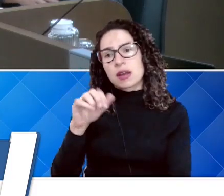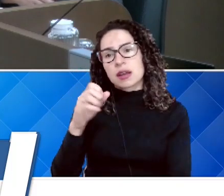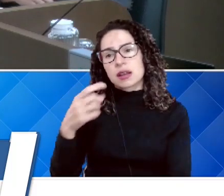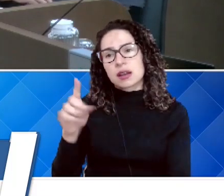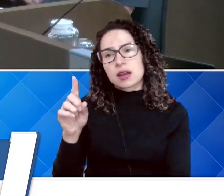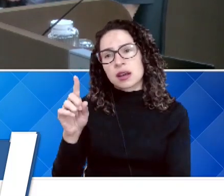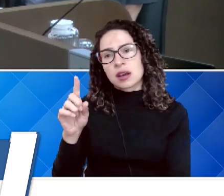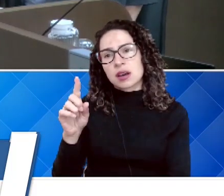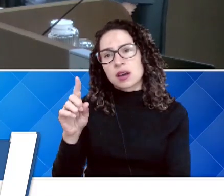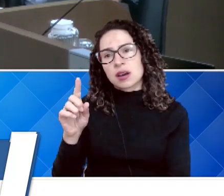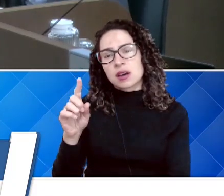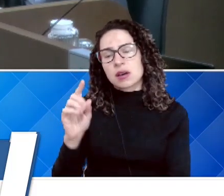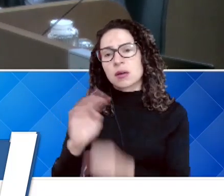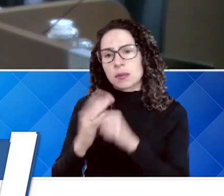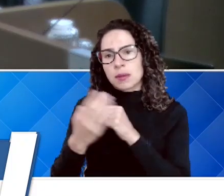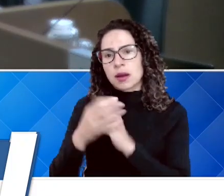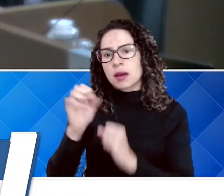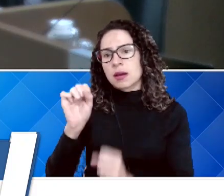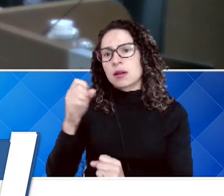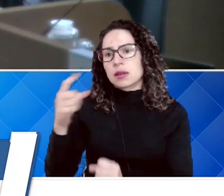da Vila São Sebastião ali.